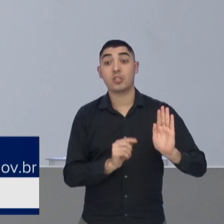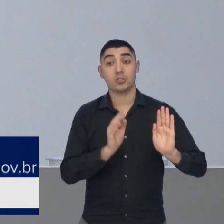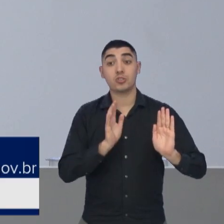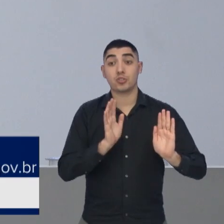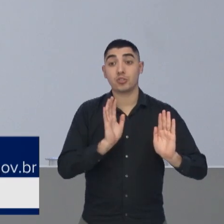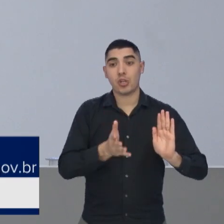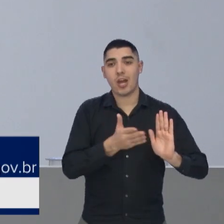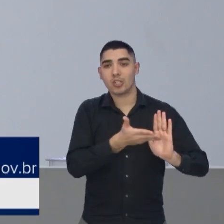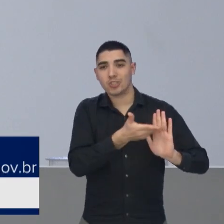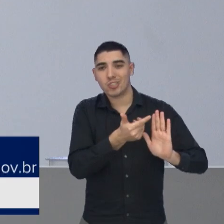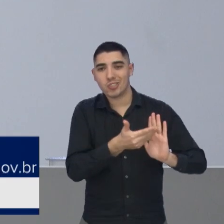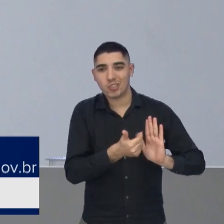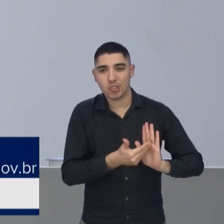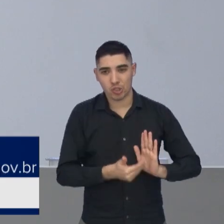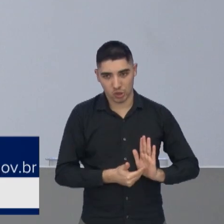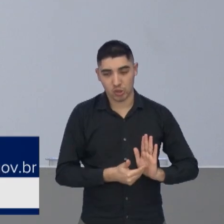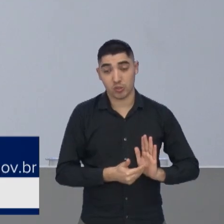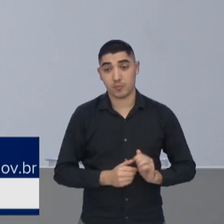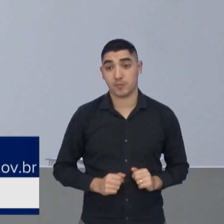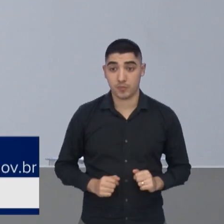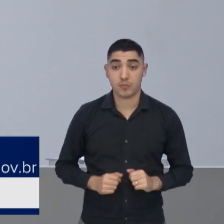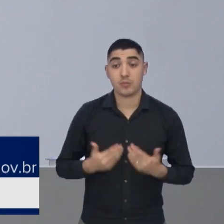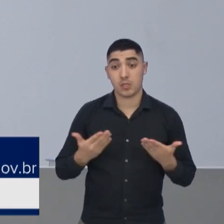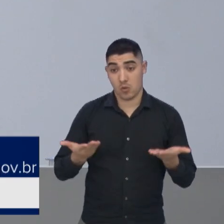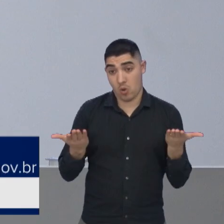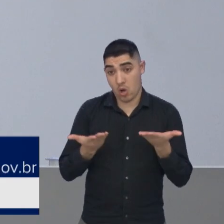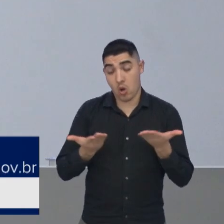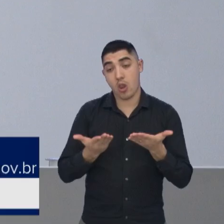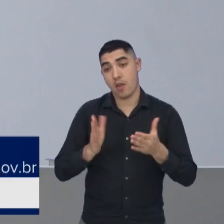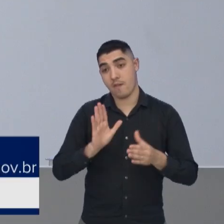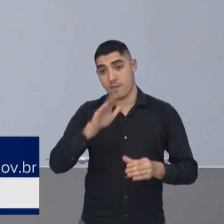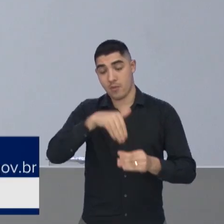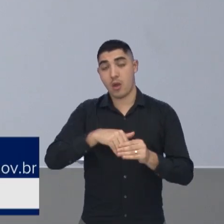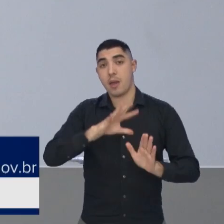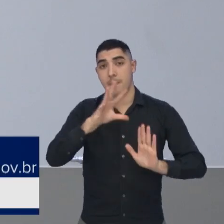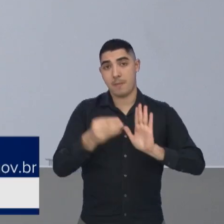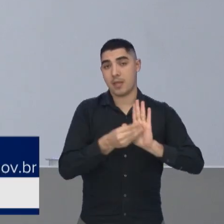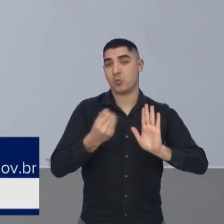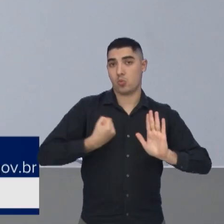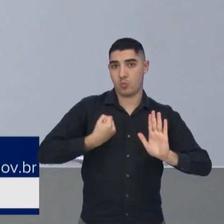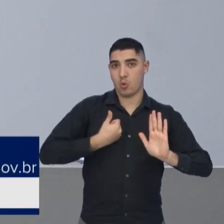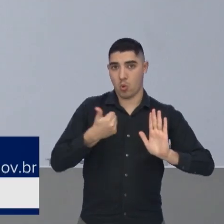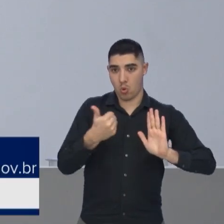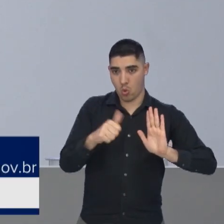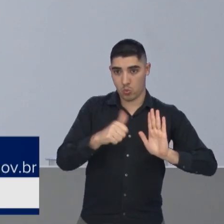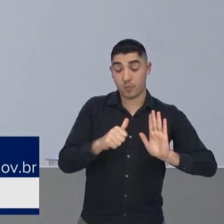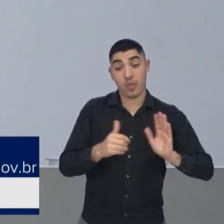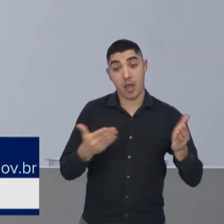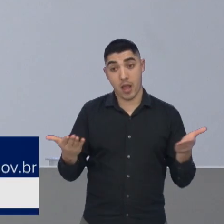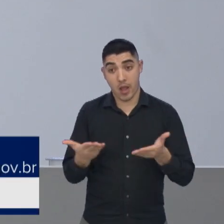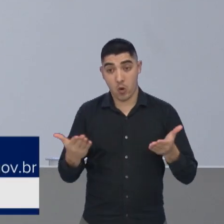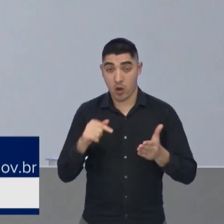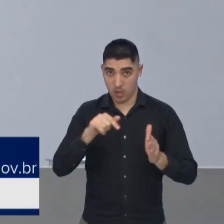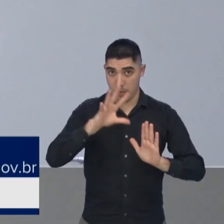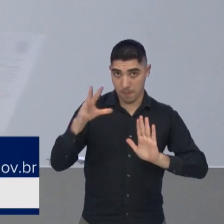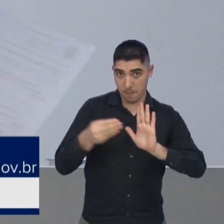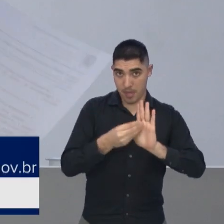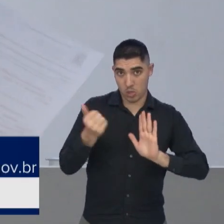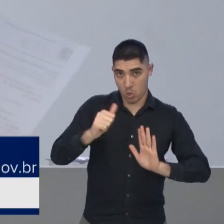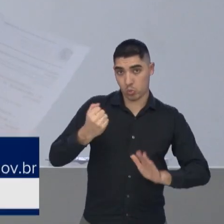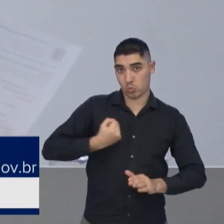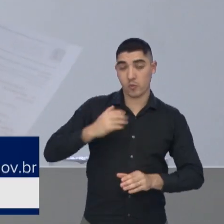foram retiradas pelos autores. Votaremos, portanto, a emenda número 11. Em votação, a emenda número